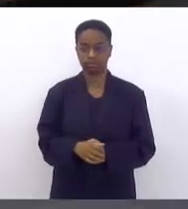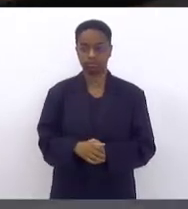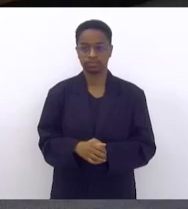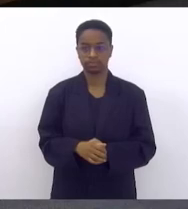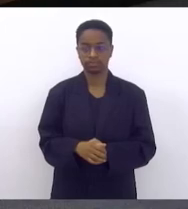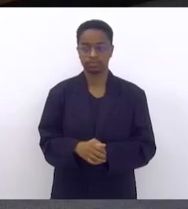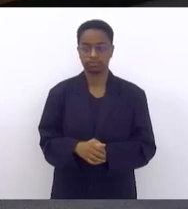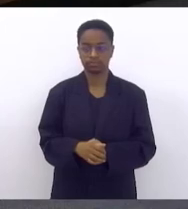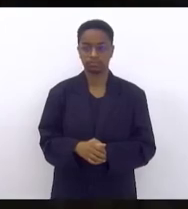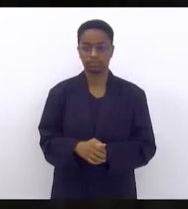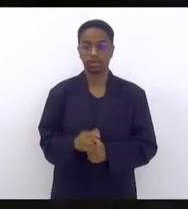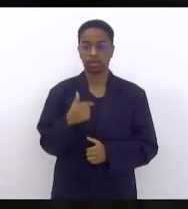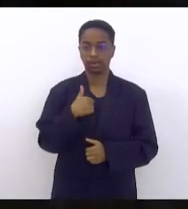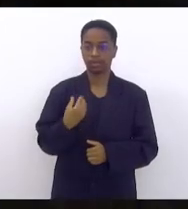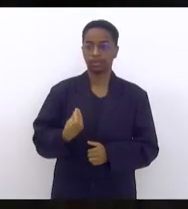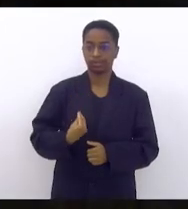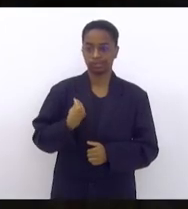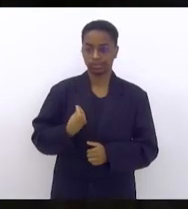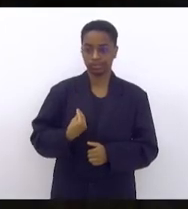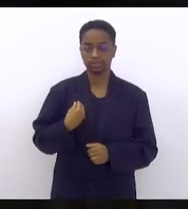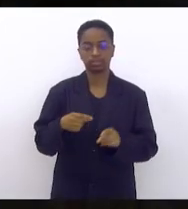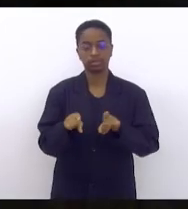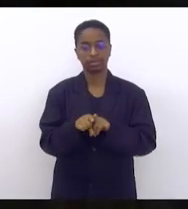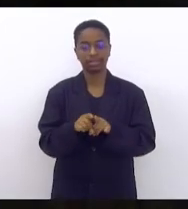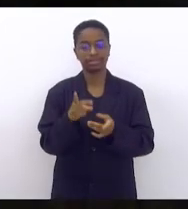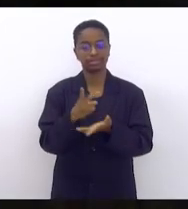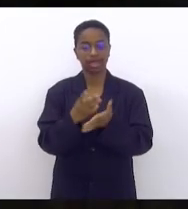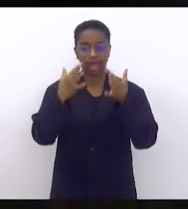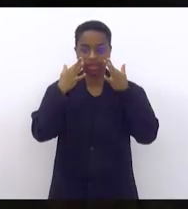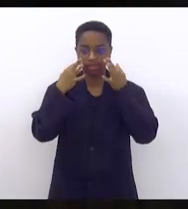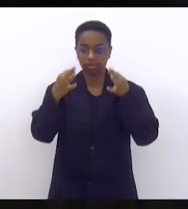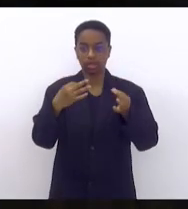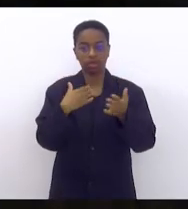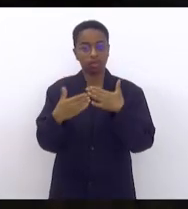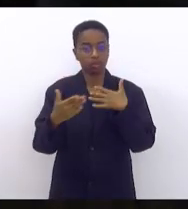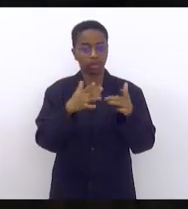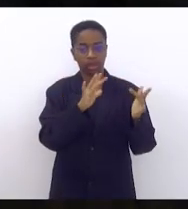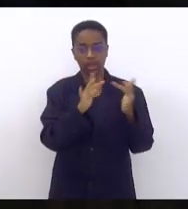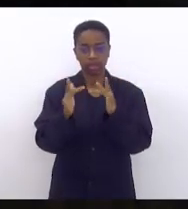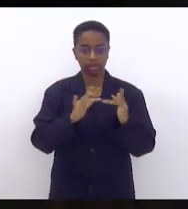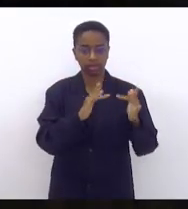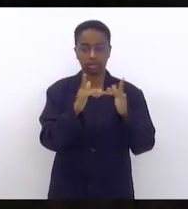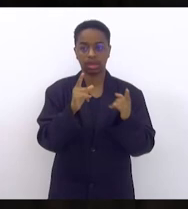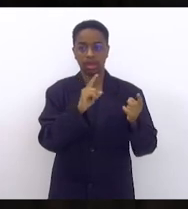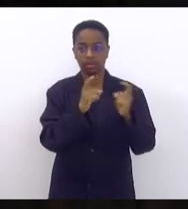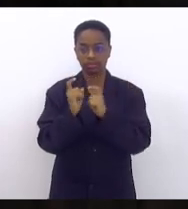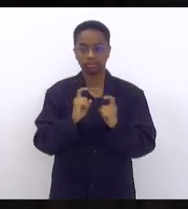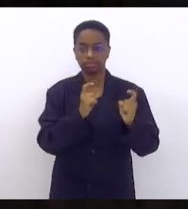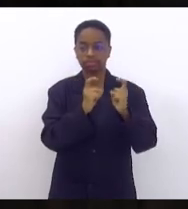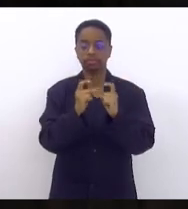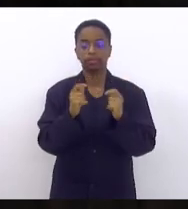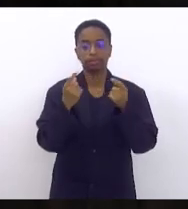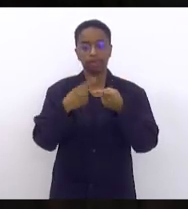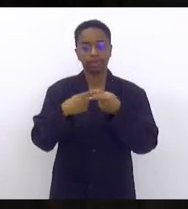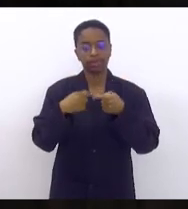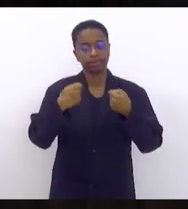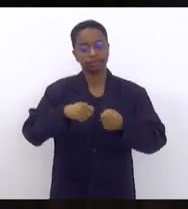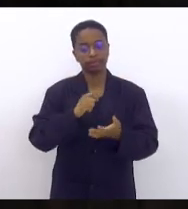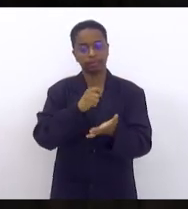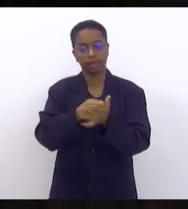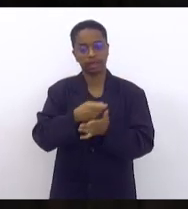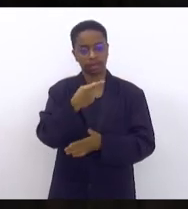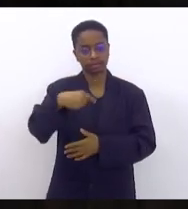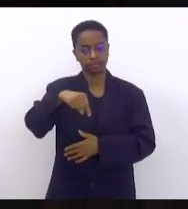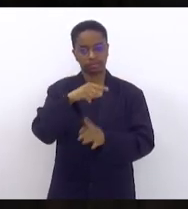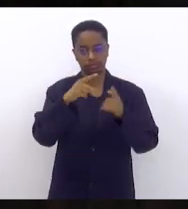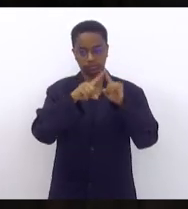assim estarei presente, muito atenta em quaisquer articulações para que esse benefício seja pago a todos os